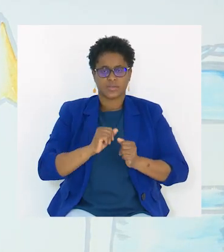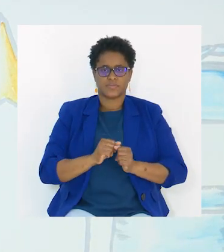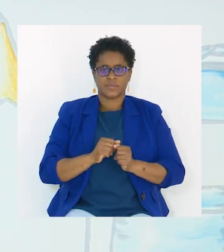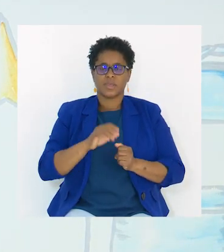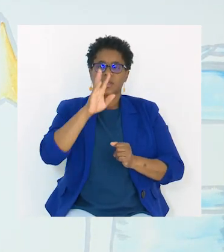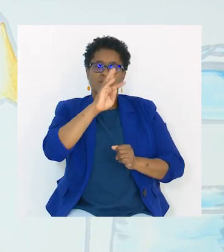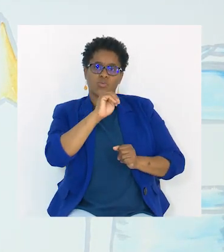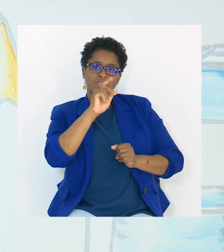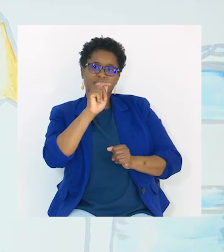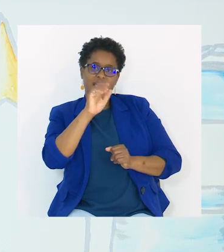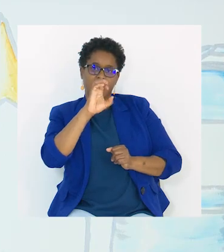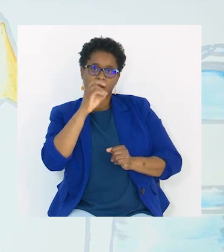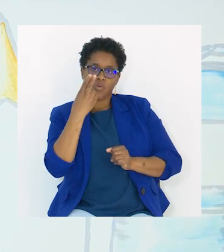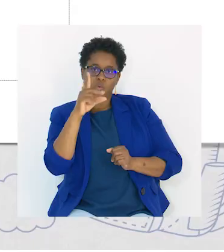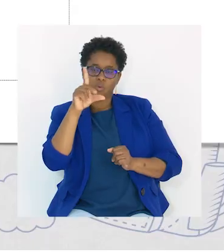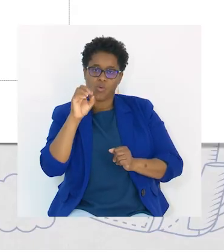é o século.